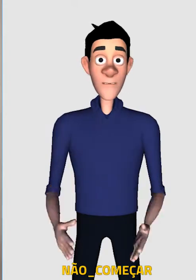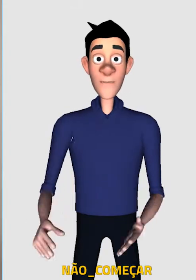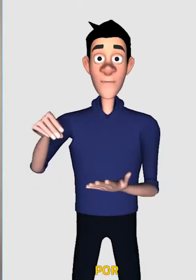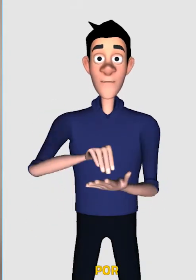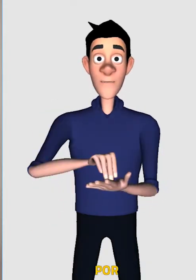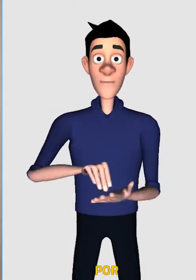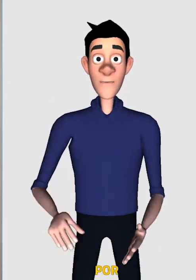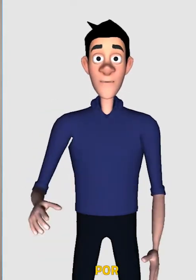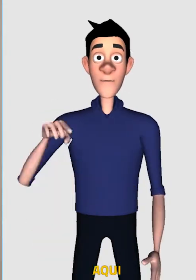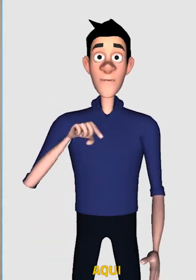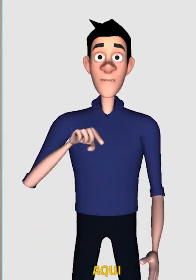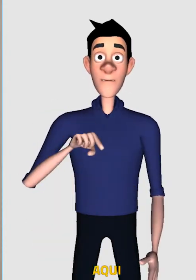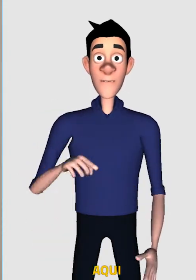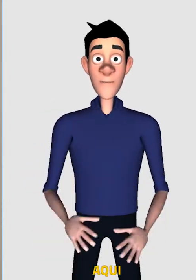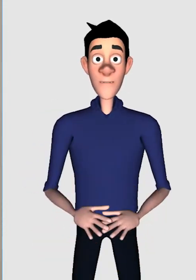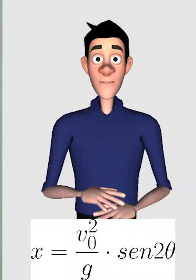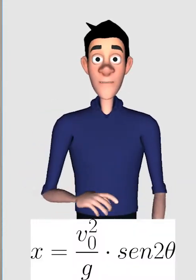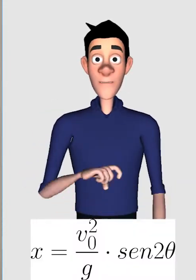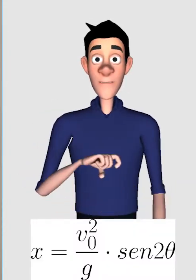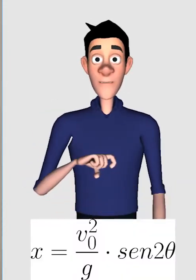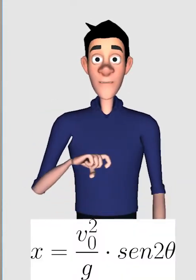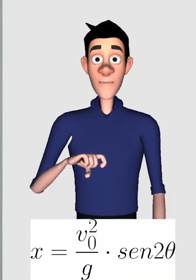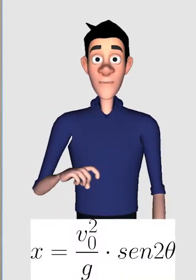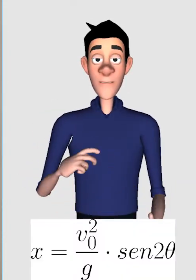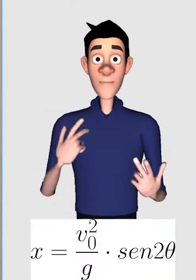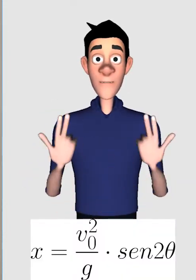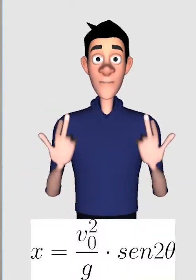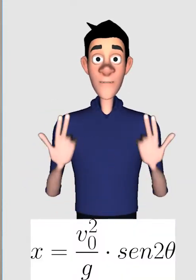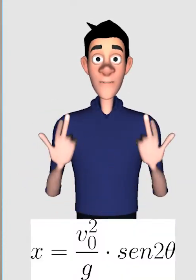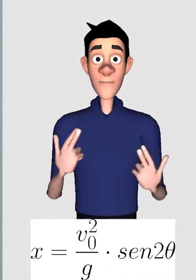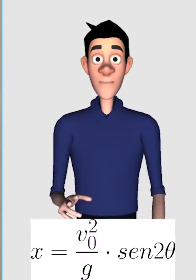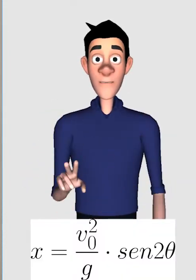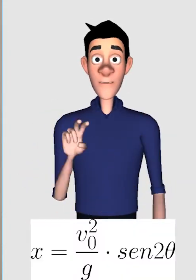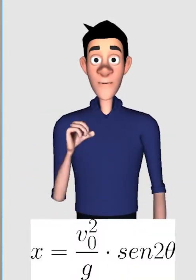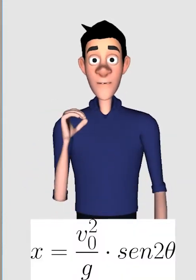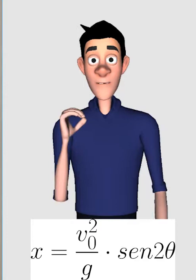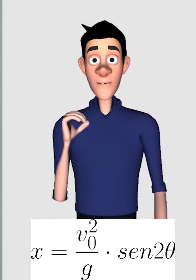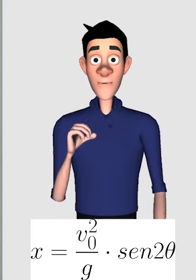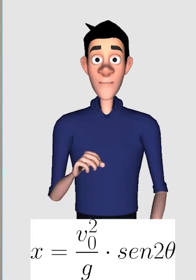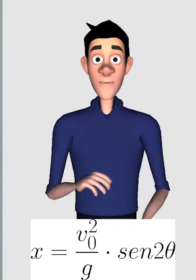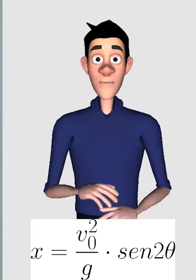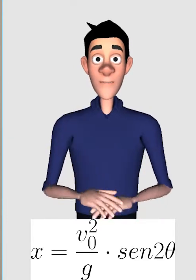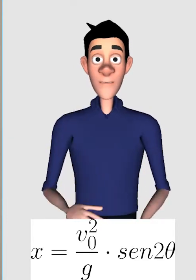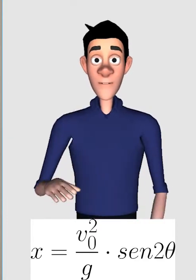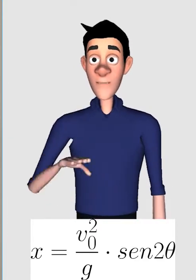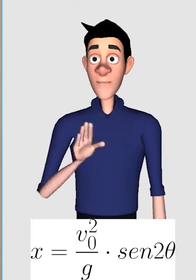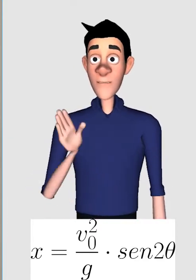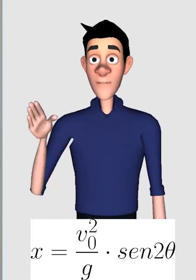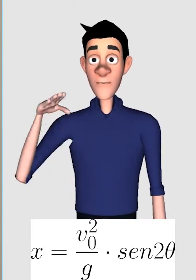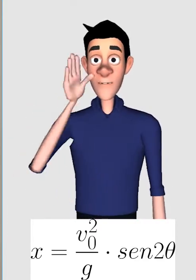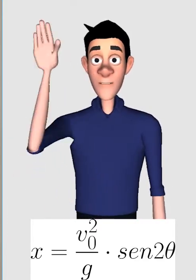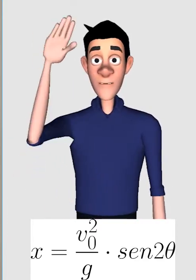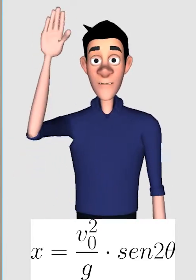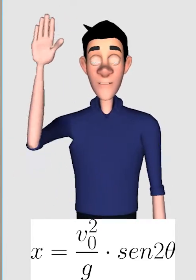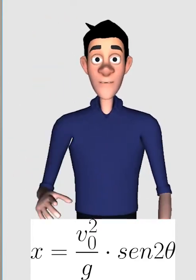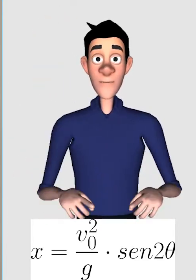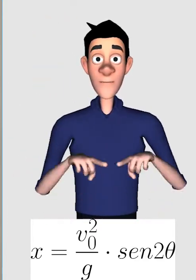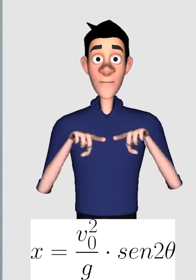boa. Podemos fazer assim. Podemos calcular, ó, x é igual a v0 quadrado sobre g,